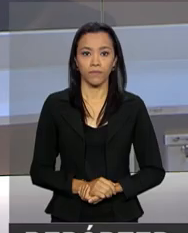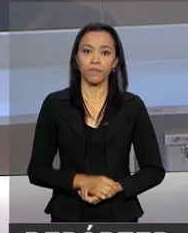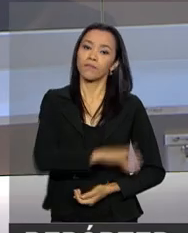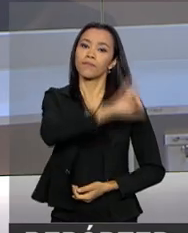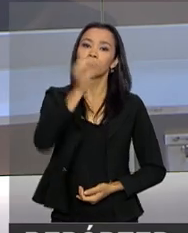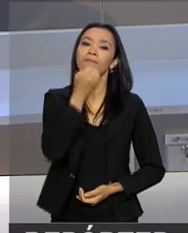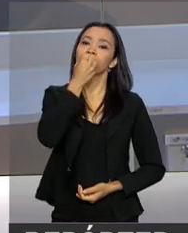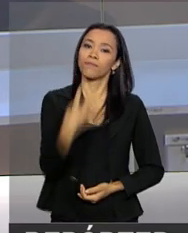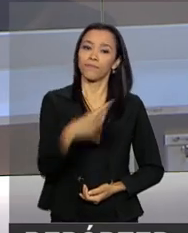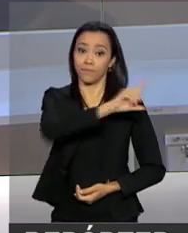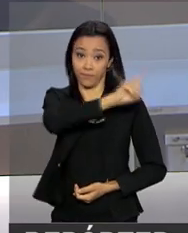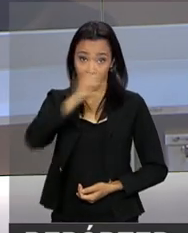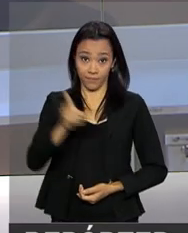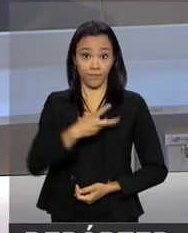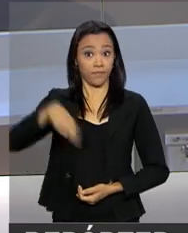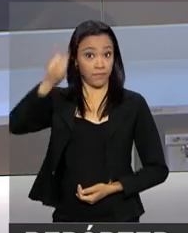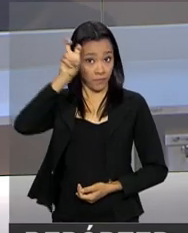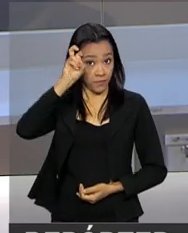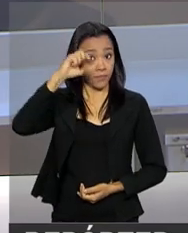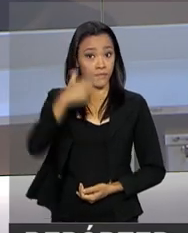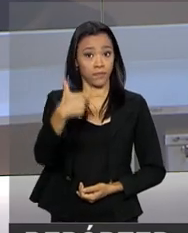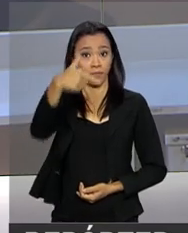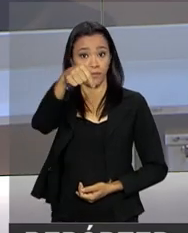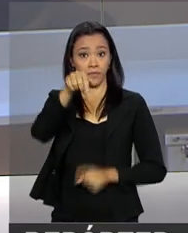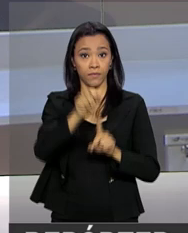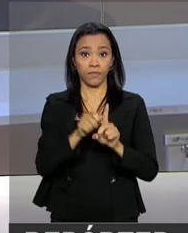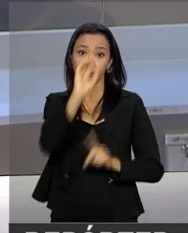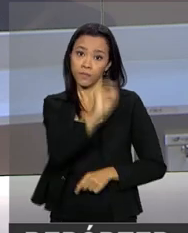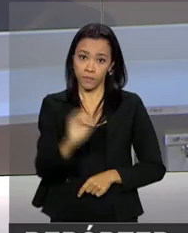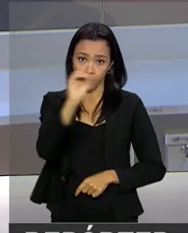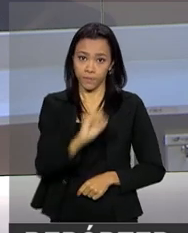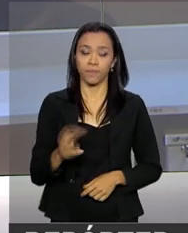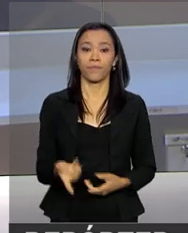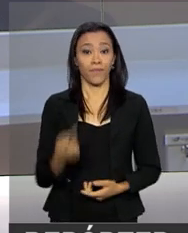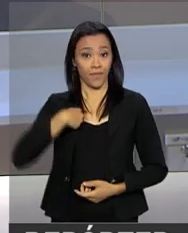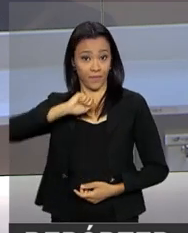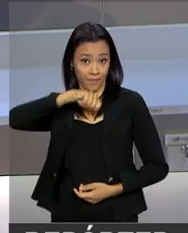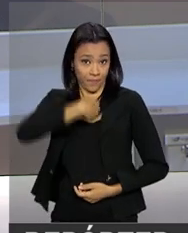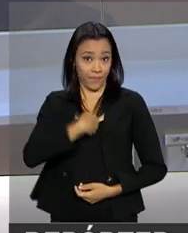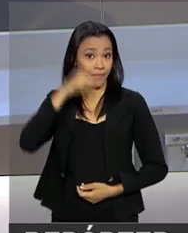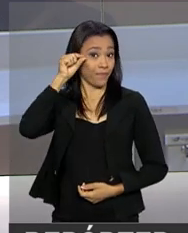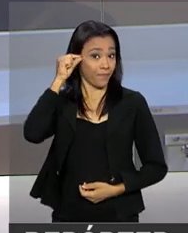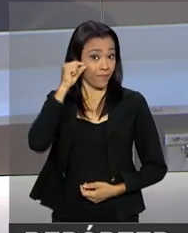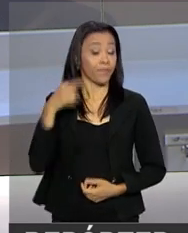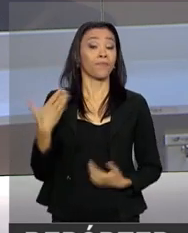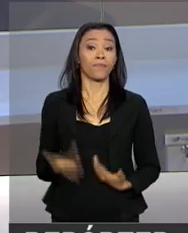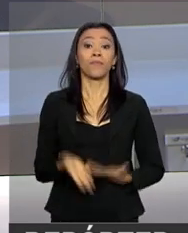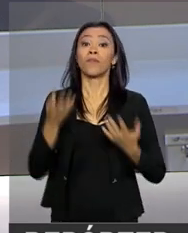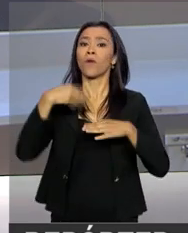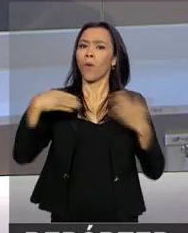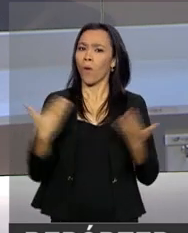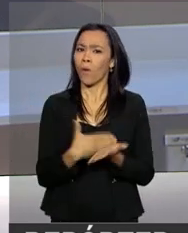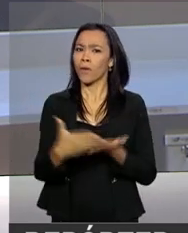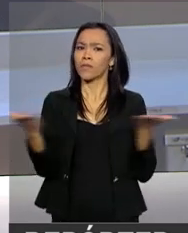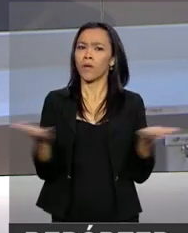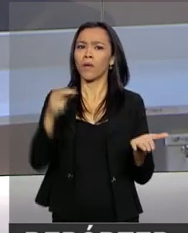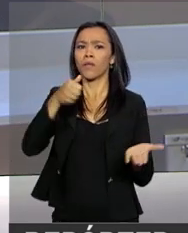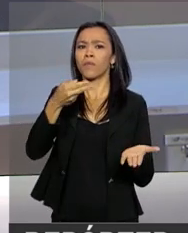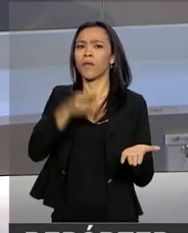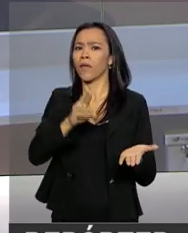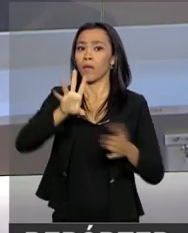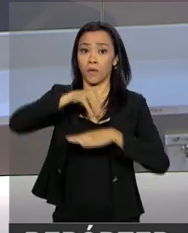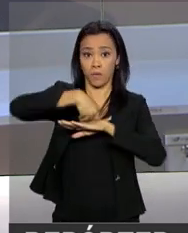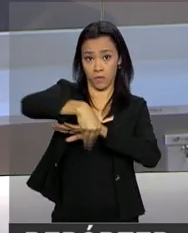Olá, bom dia para você. Quinta-feira, 27 de outubro. Eu sou Renata Corsini, o repórter NBR começa agora com